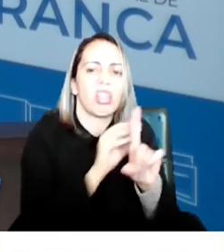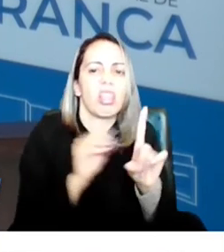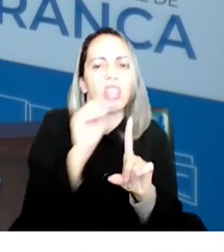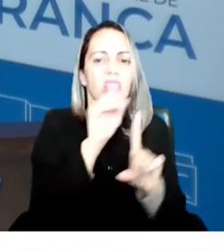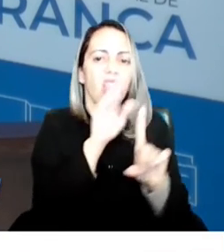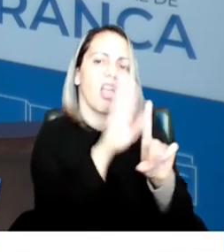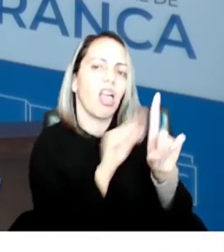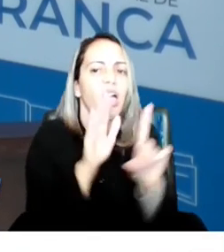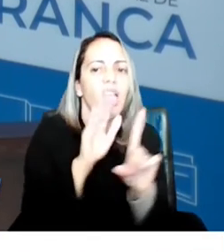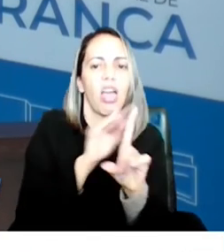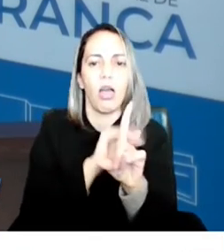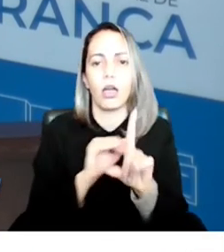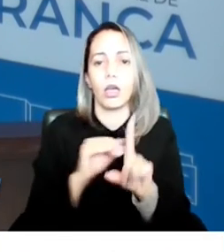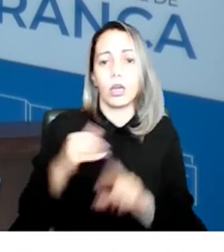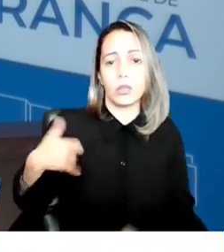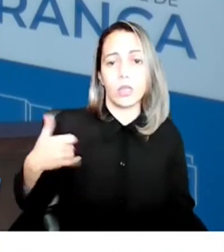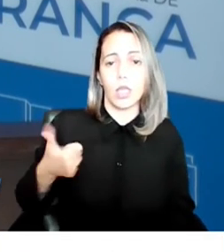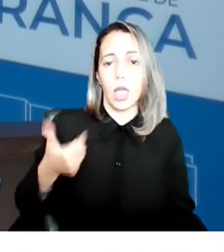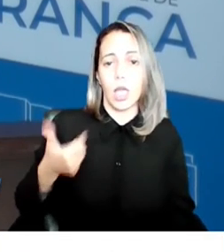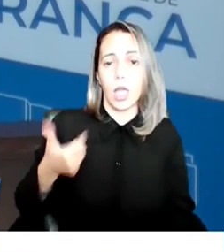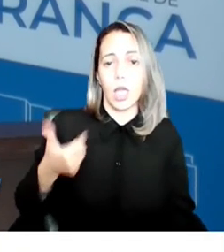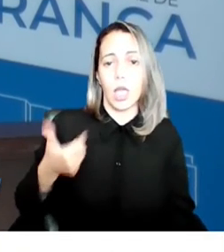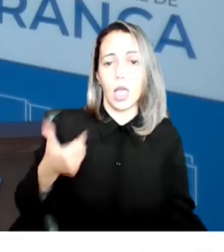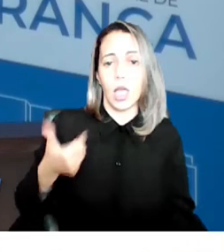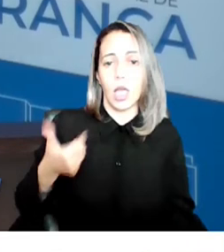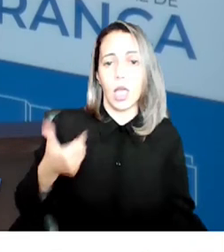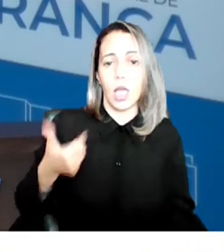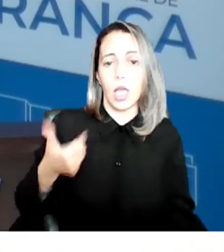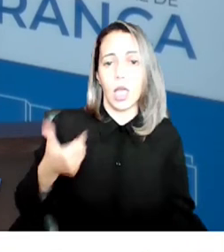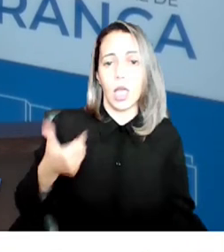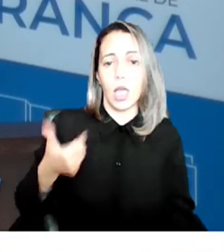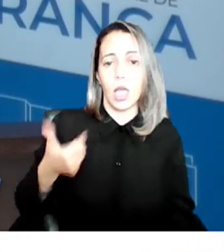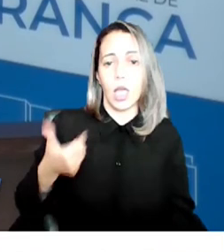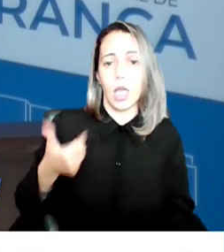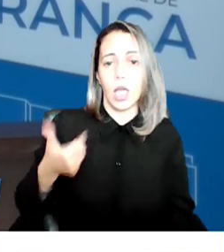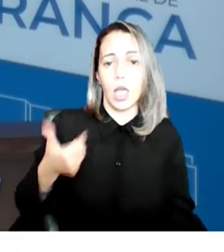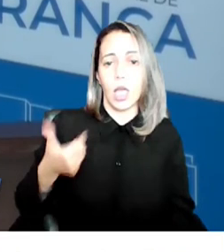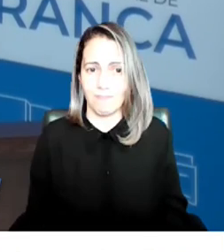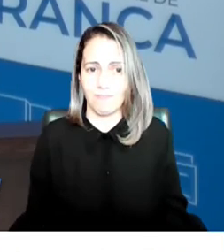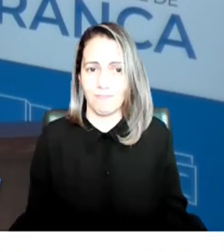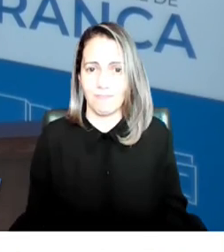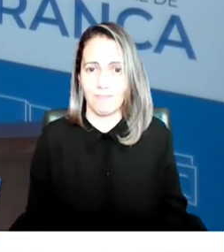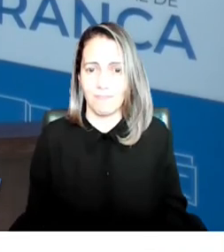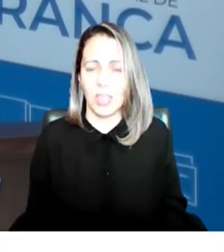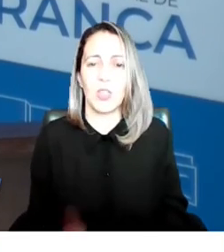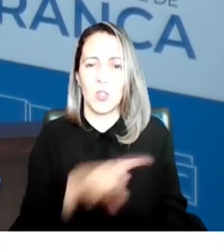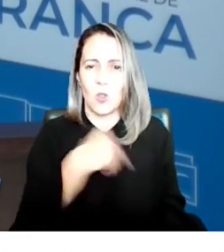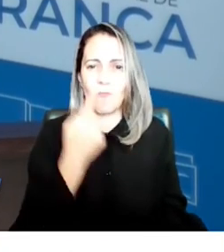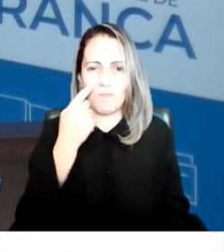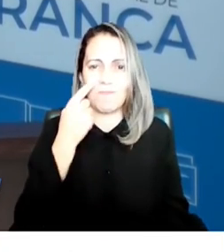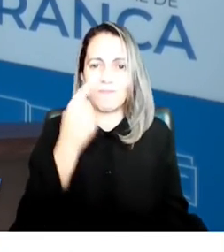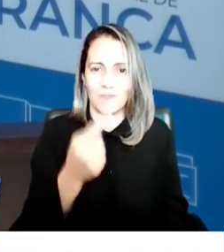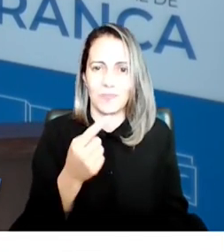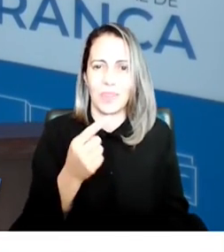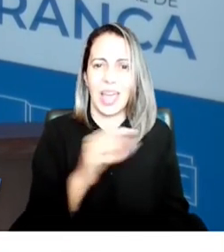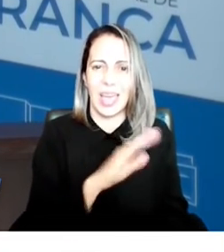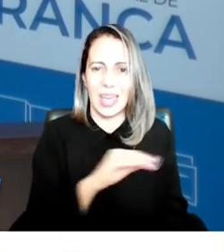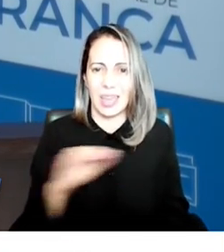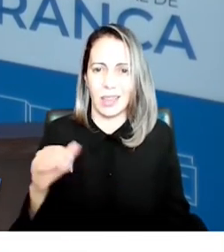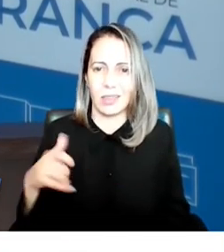Recentemente, temos visto matérias, né, tivemos aí agora um caso de uma criança de Santa Catarina que